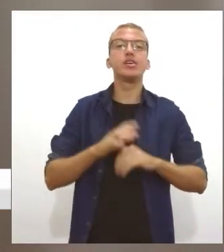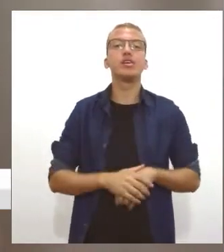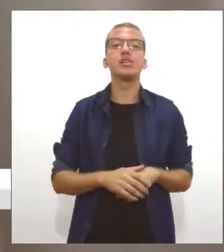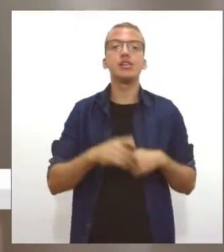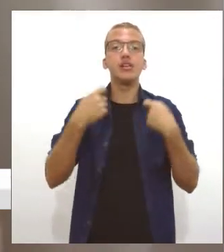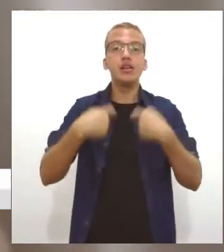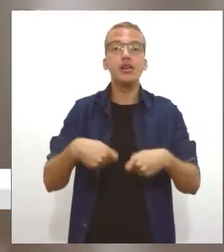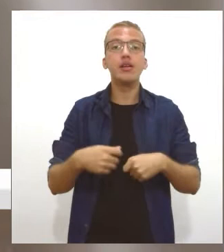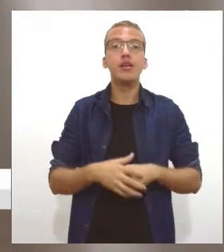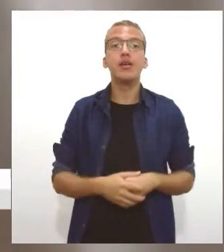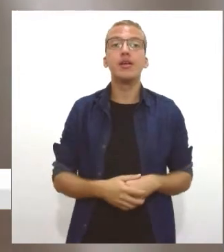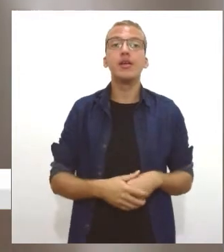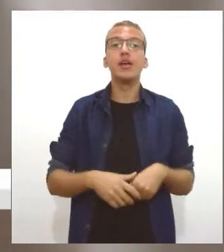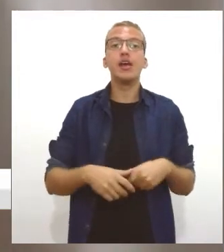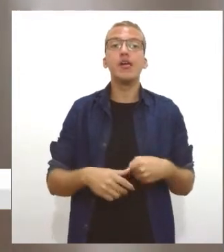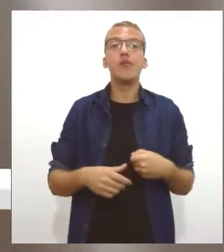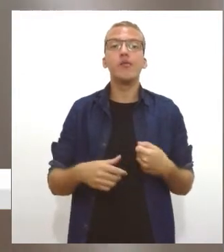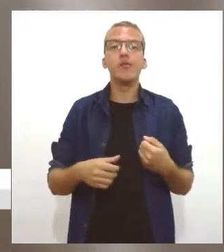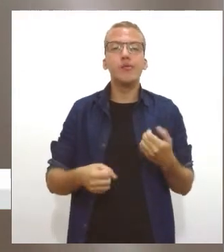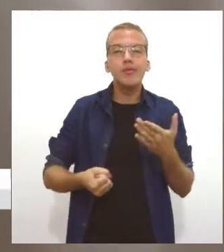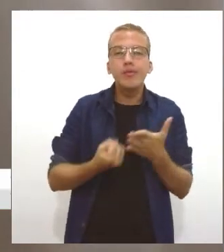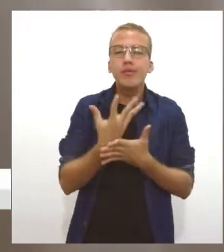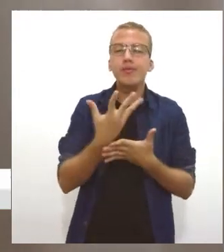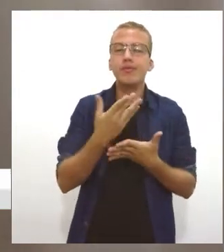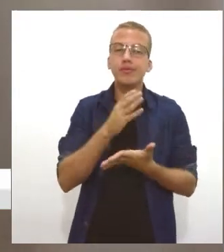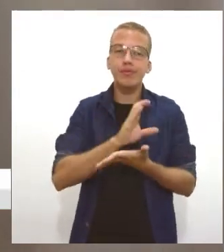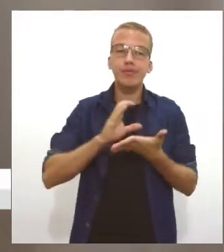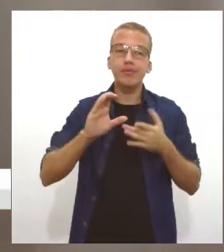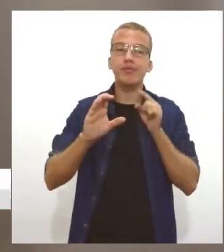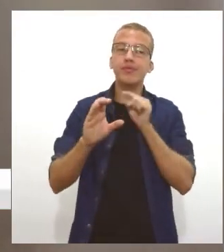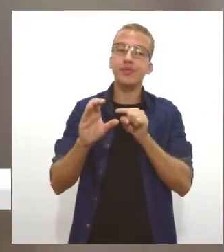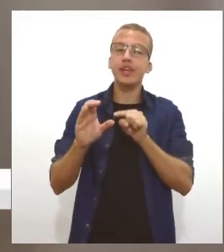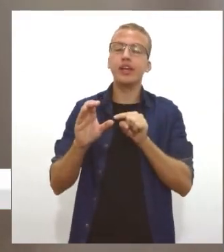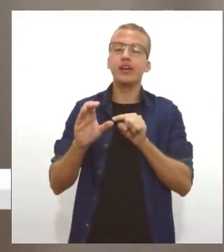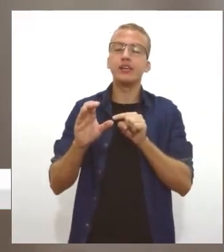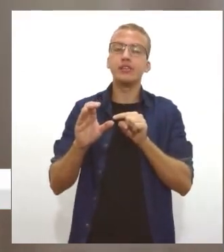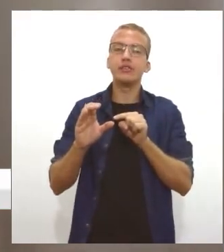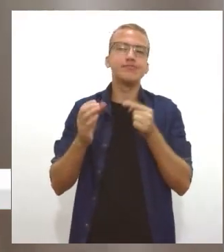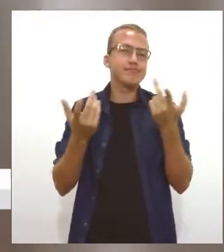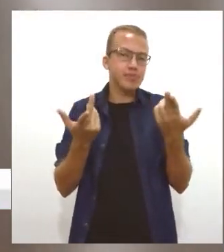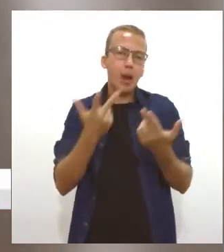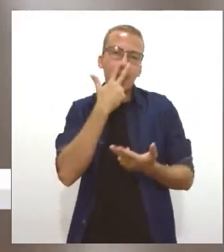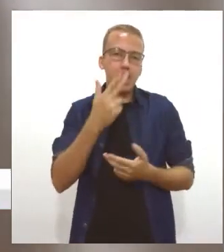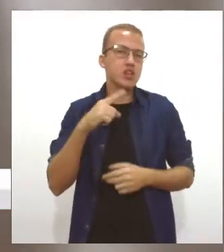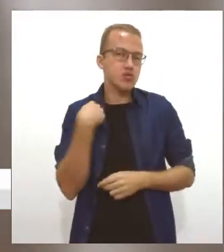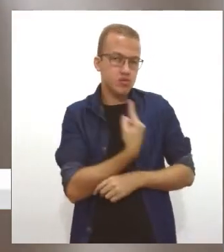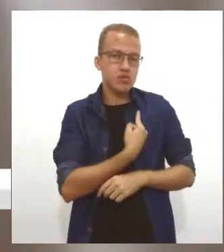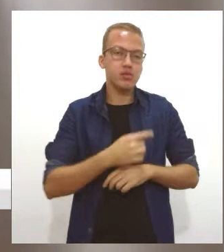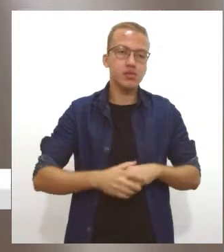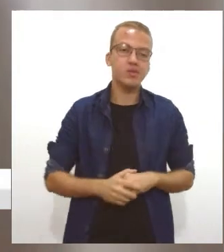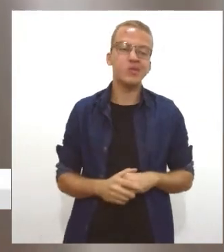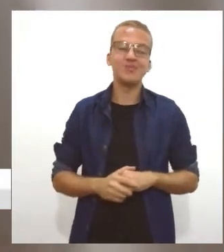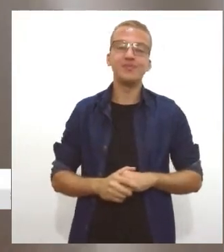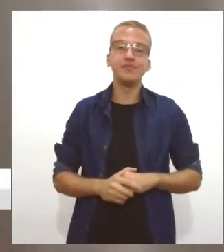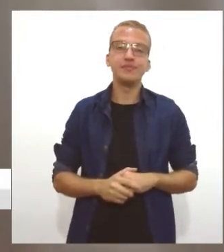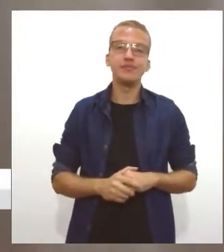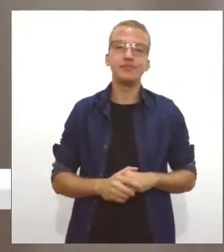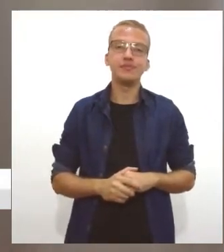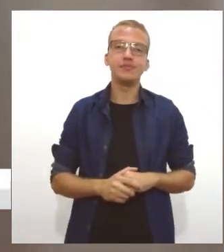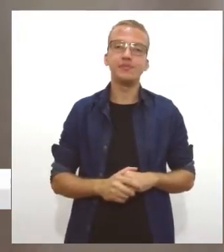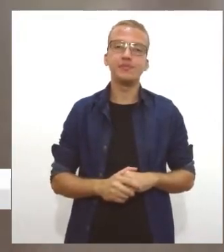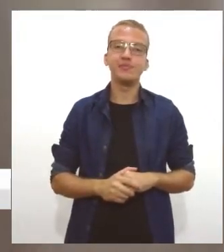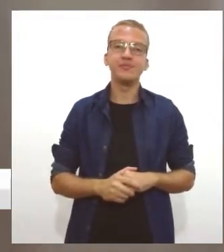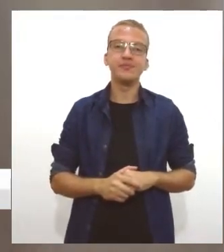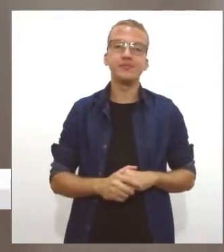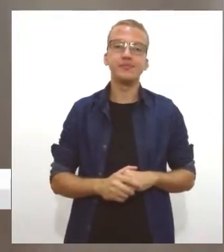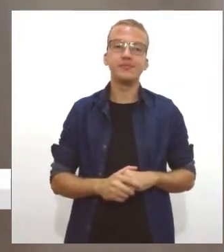benefício que parece com esse nosso e para incluí-lo também no rol das pessoas